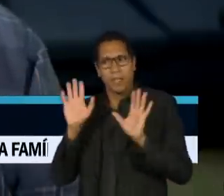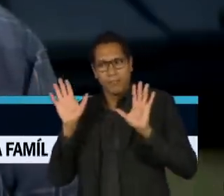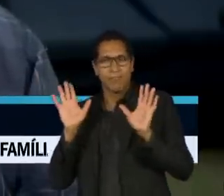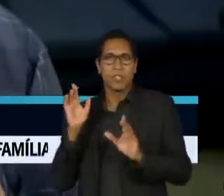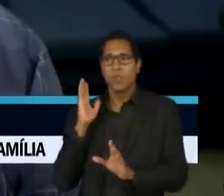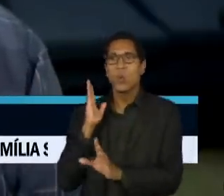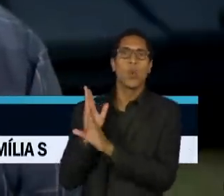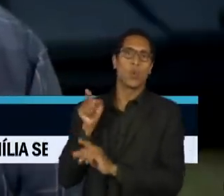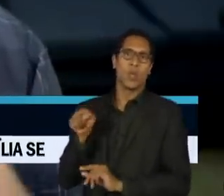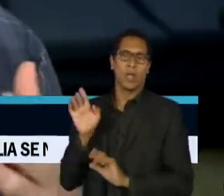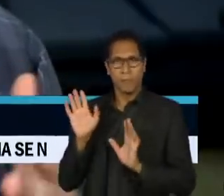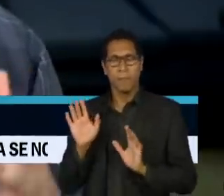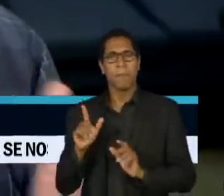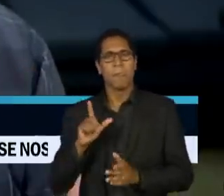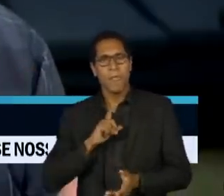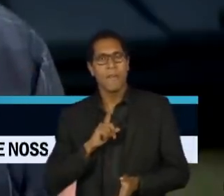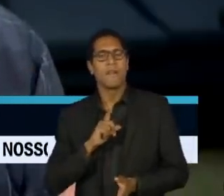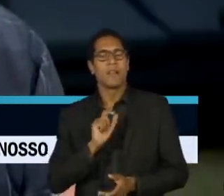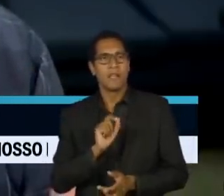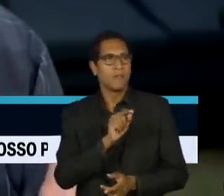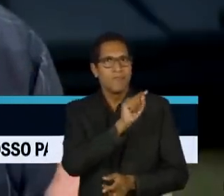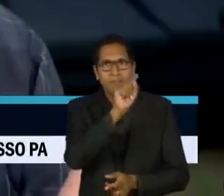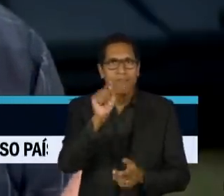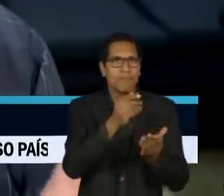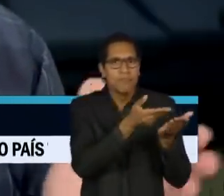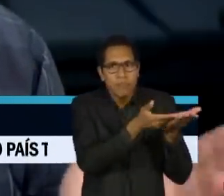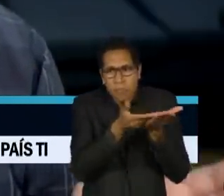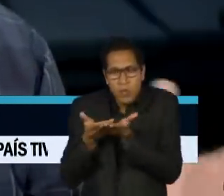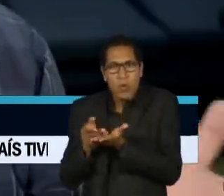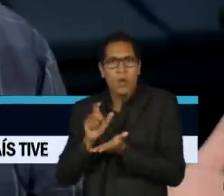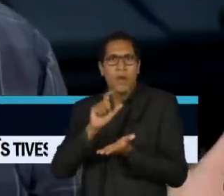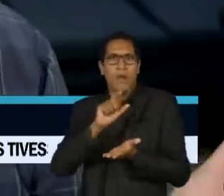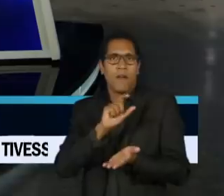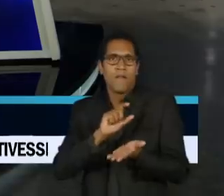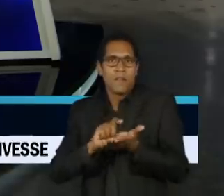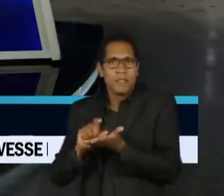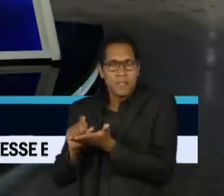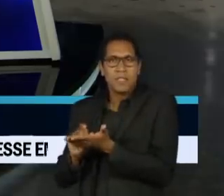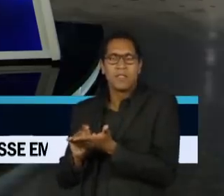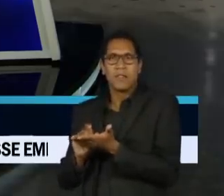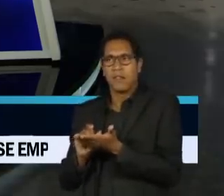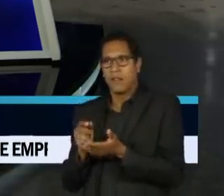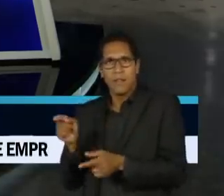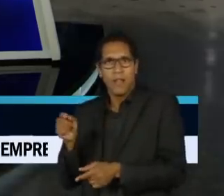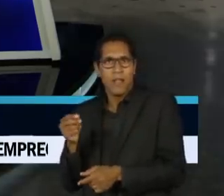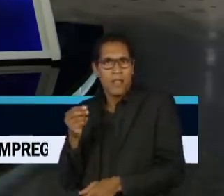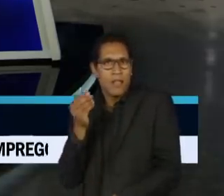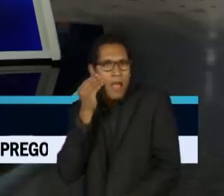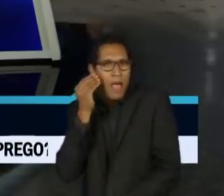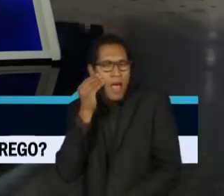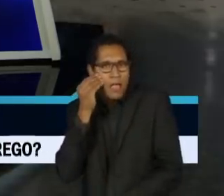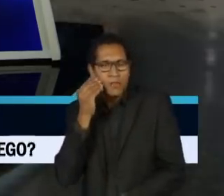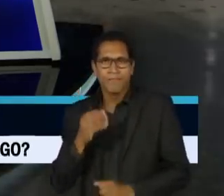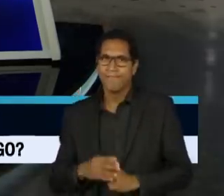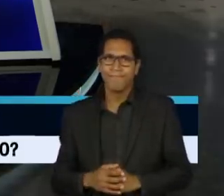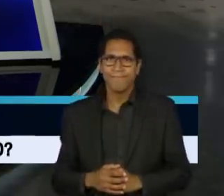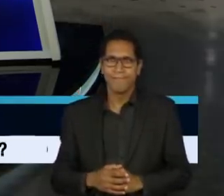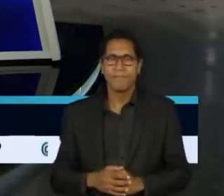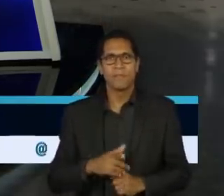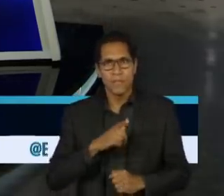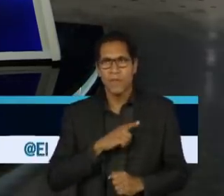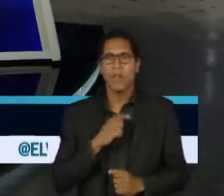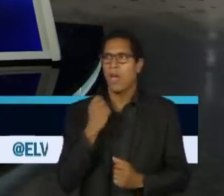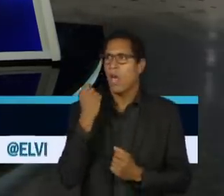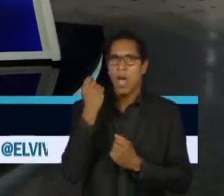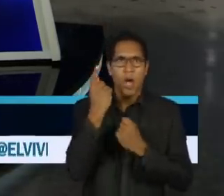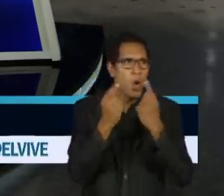Mandaram vacinas e testes para eles conseguirem controlar a situação lá? Não. Fecharam as fronteiras para os africanos, sul-africanos e mais outros países, e